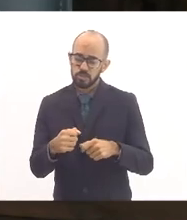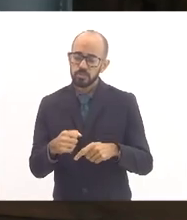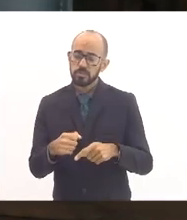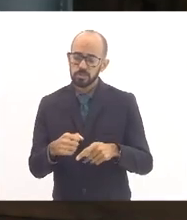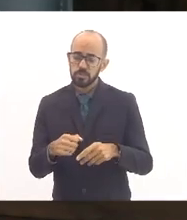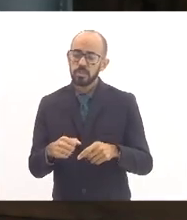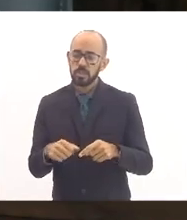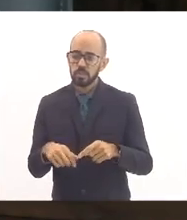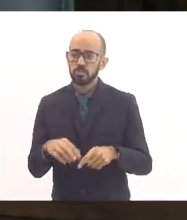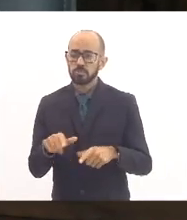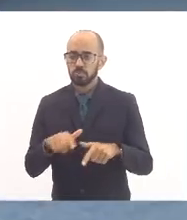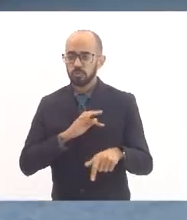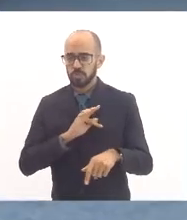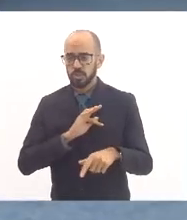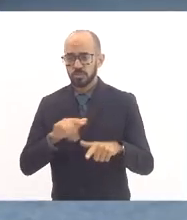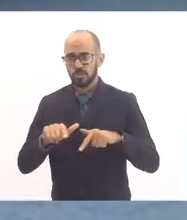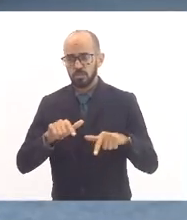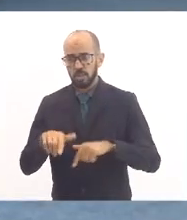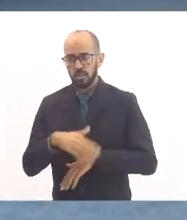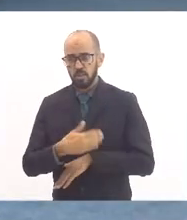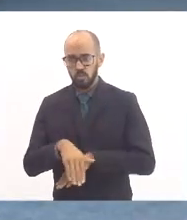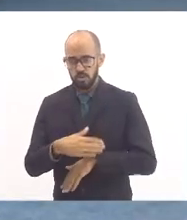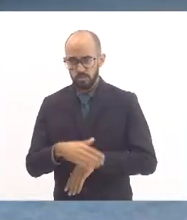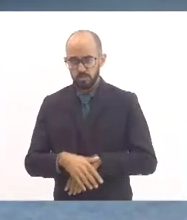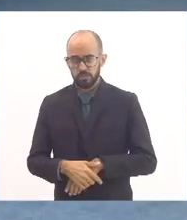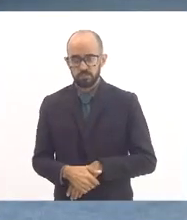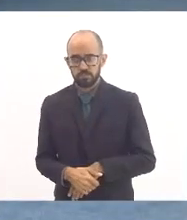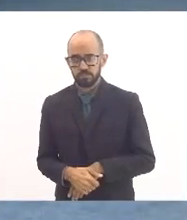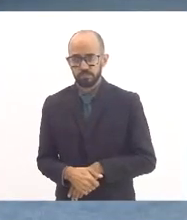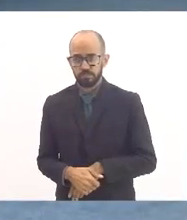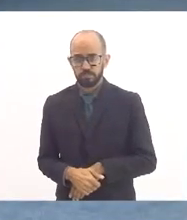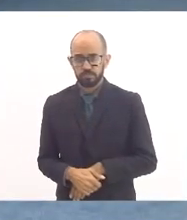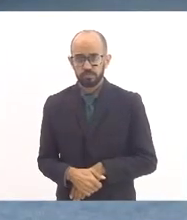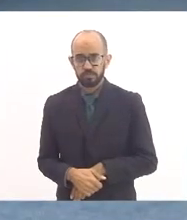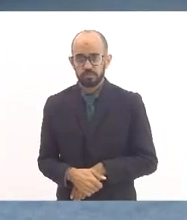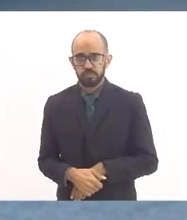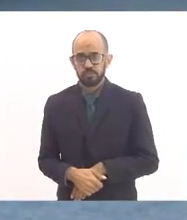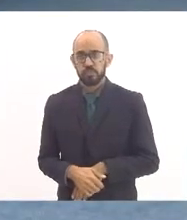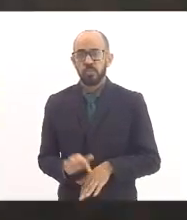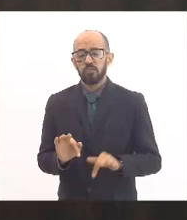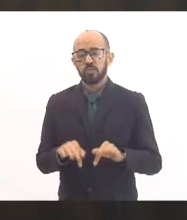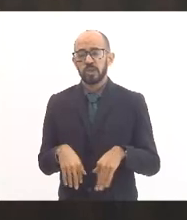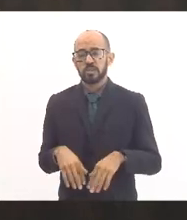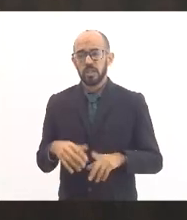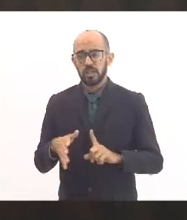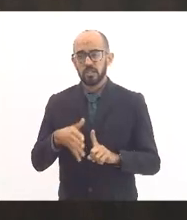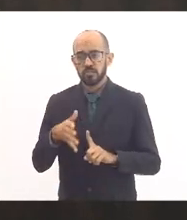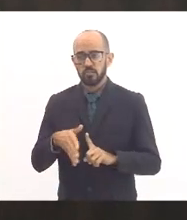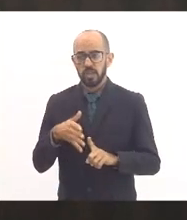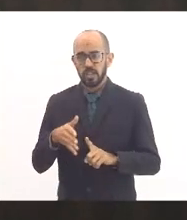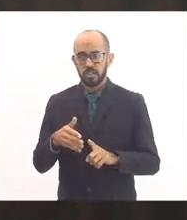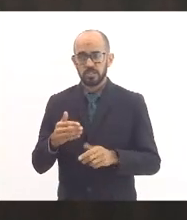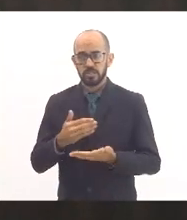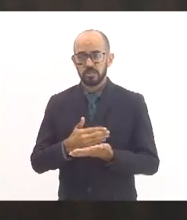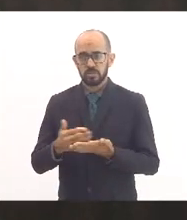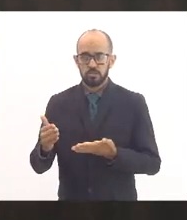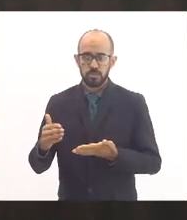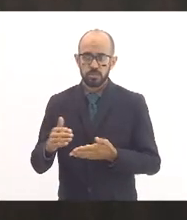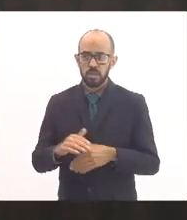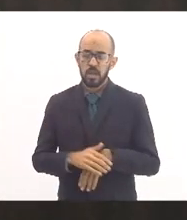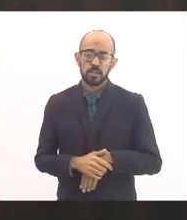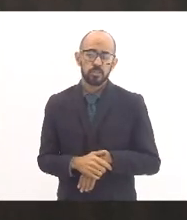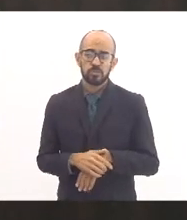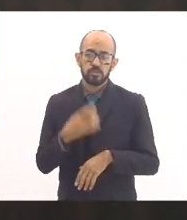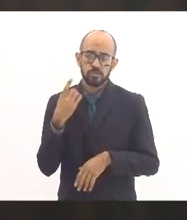civis Muito obrigado tá ligado deputada Martha Rocha bem encerrado antes fala isso essas fadas preliminares dos